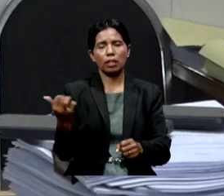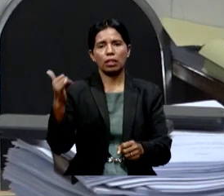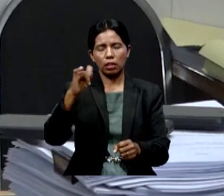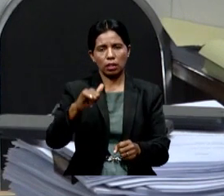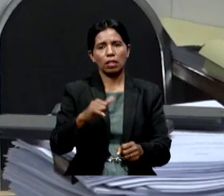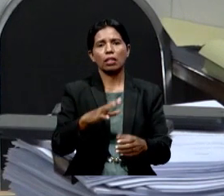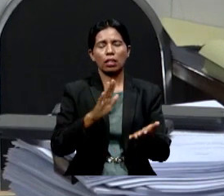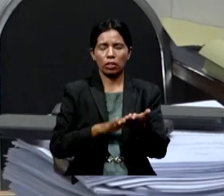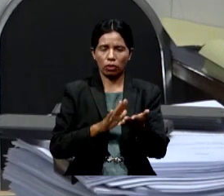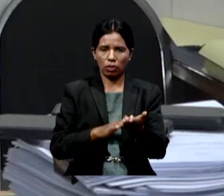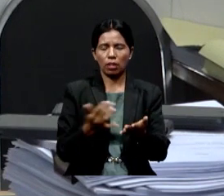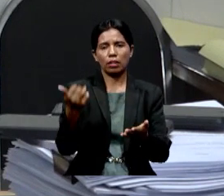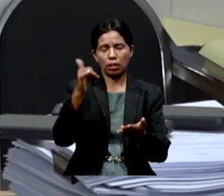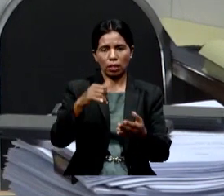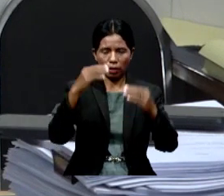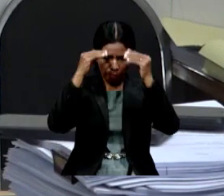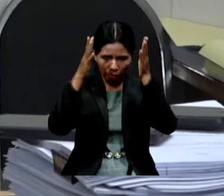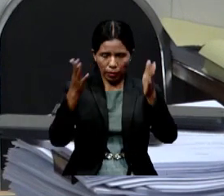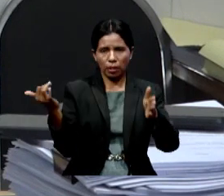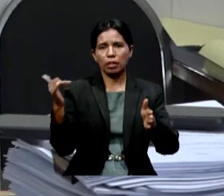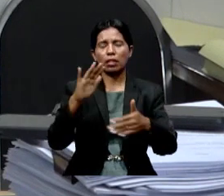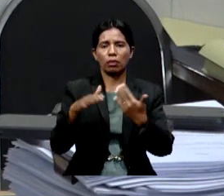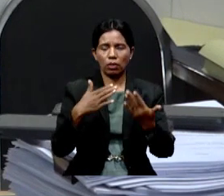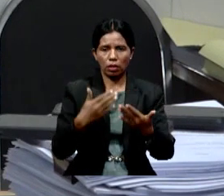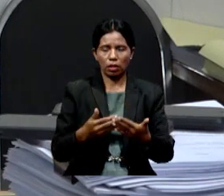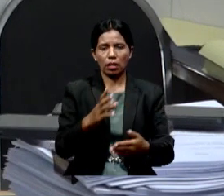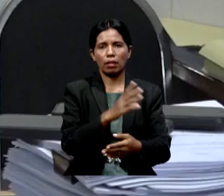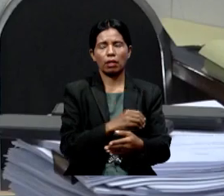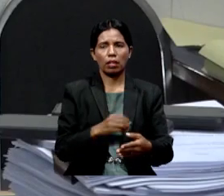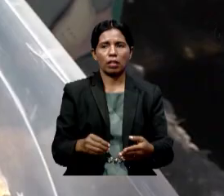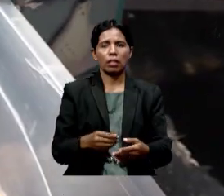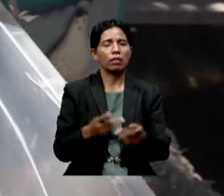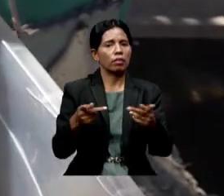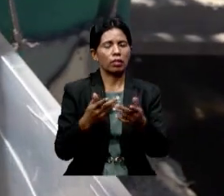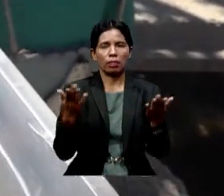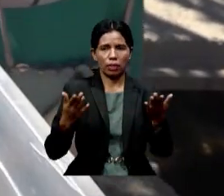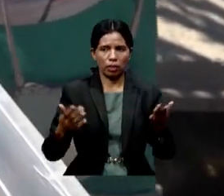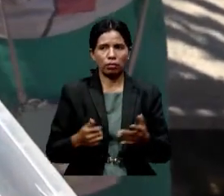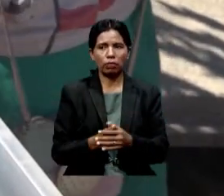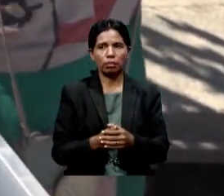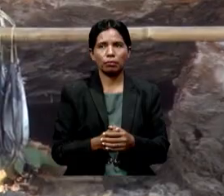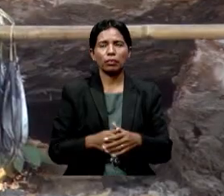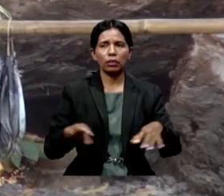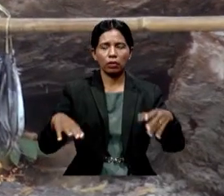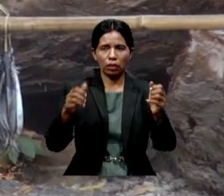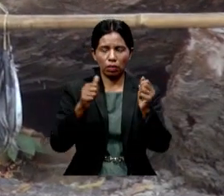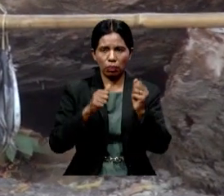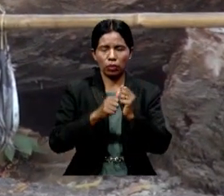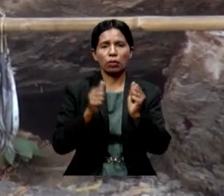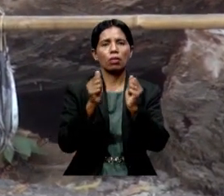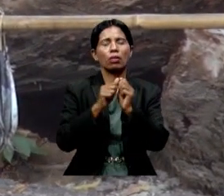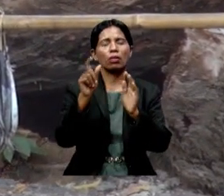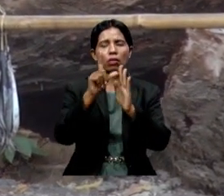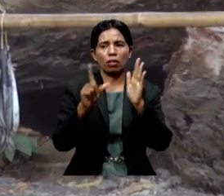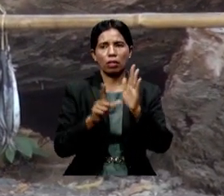ou ansira professor sira mestre sira catequista sira e nbd atu colabora ho leine tama sira